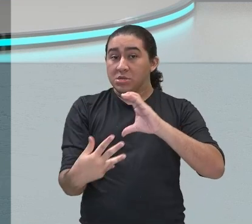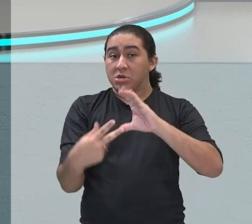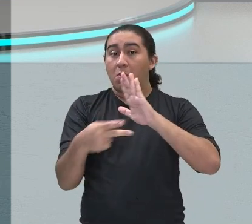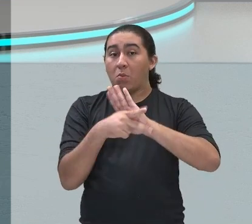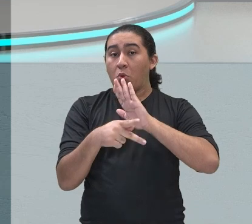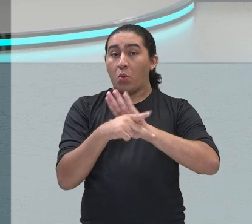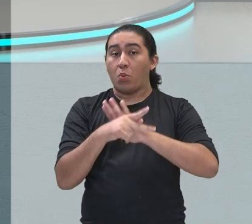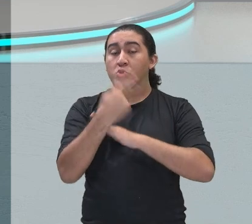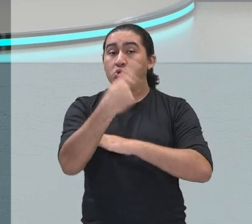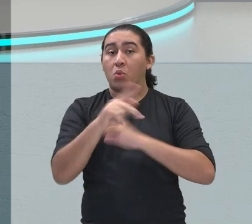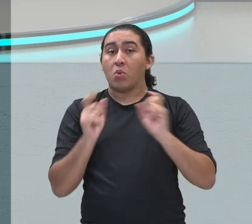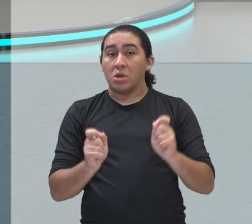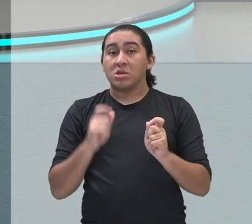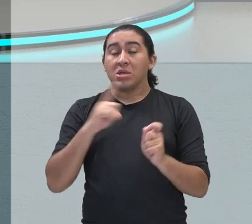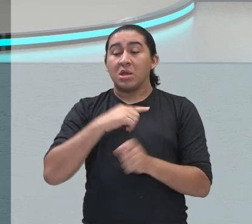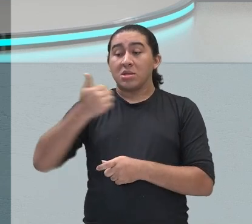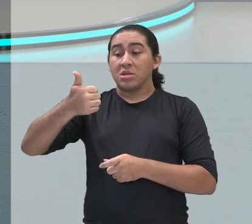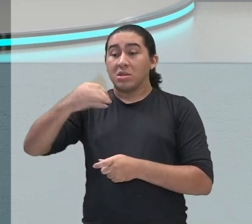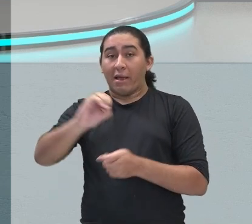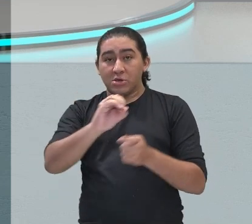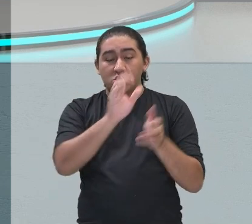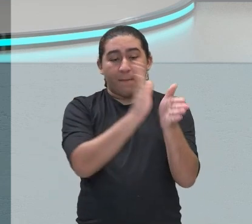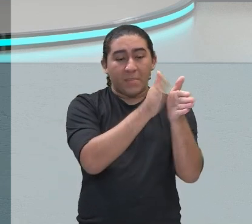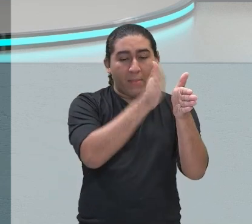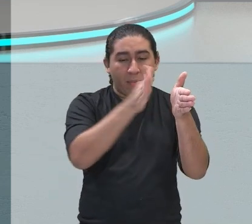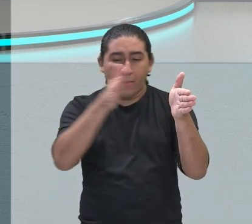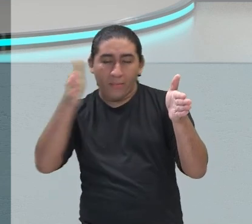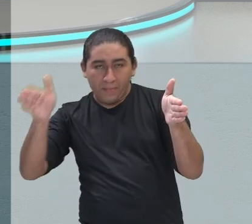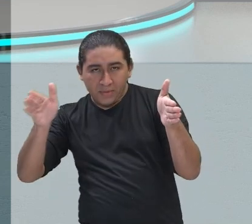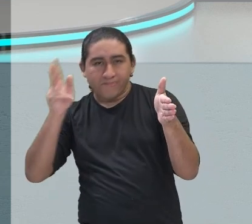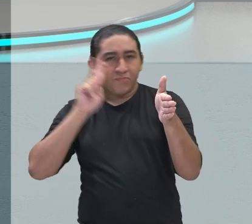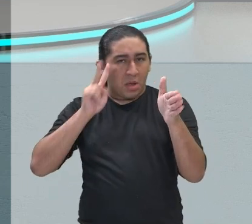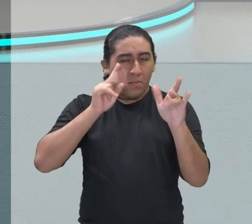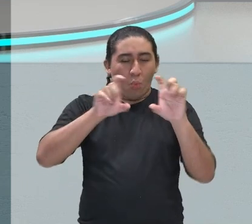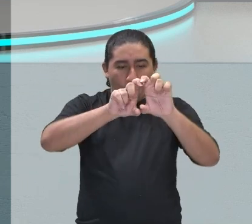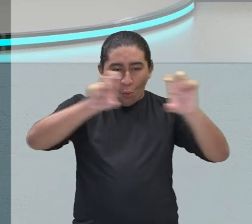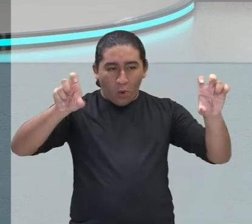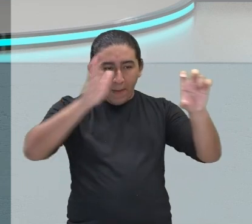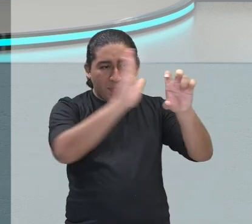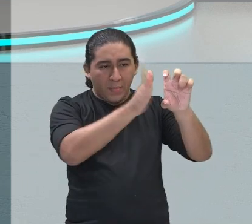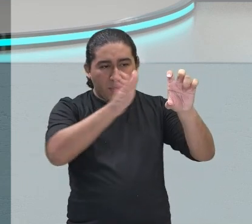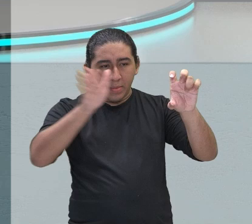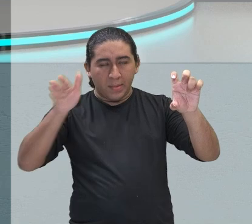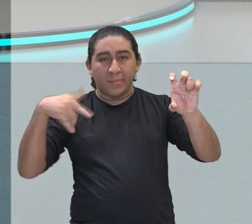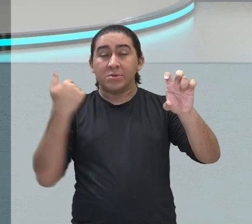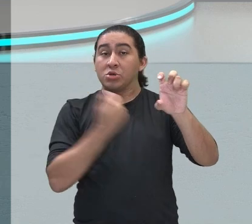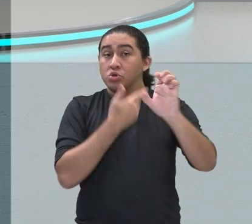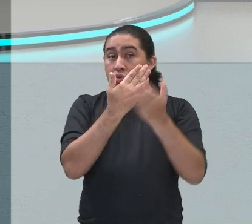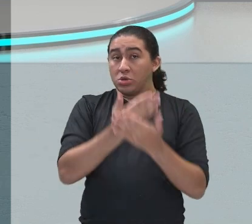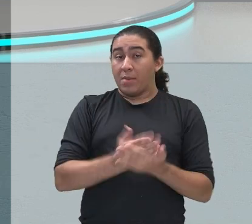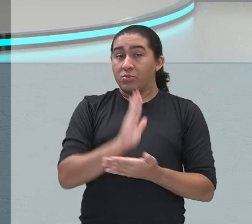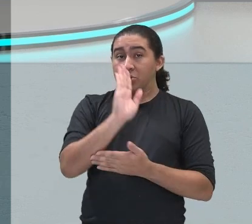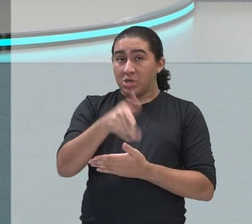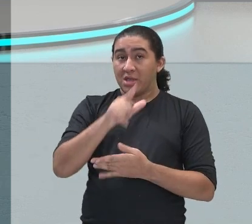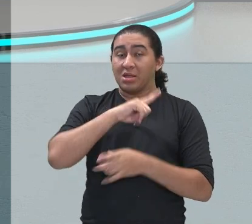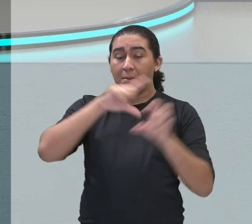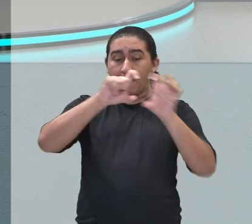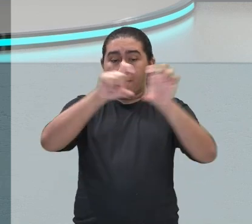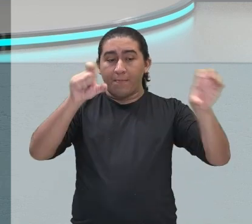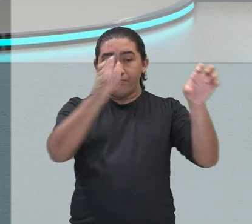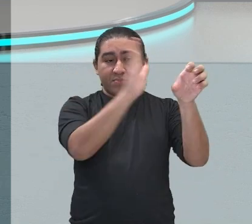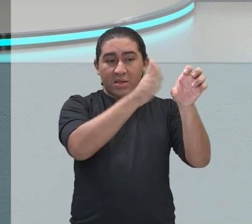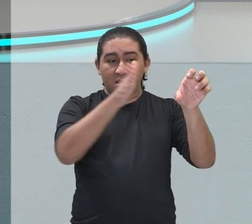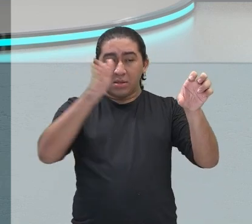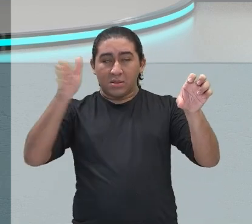caracterizado por ter 10 sílabas métricas. Então, já estudamos também versificação.